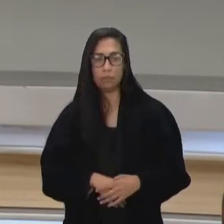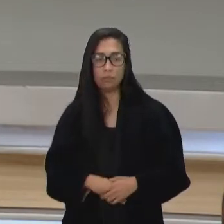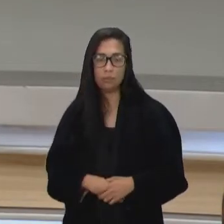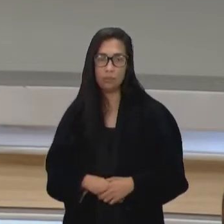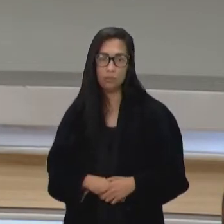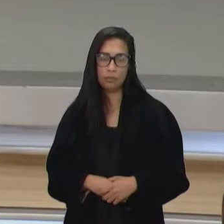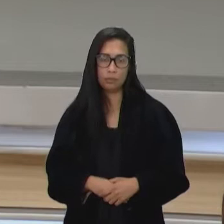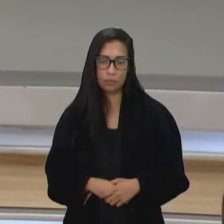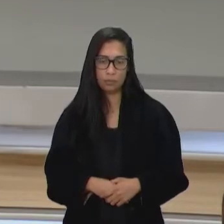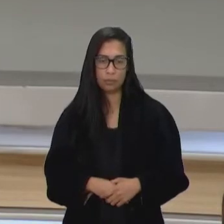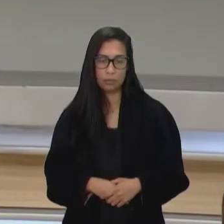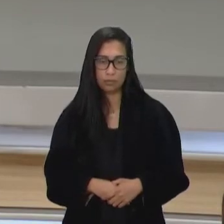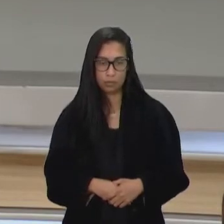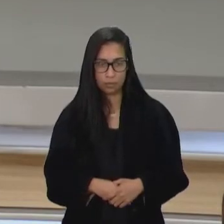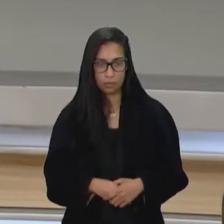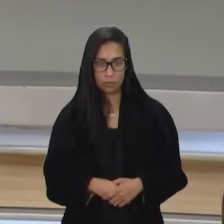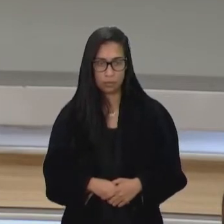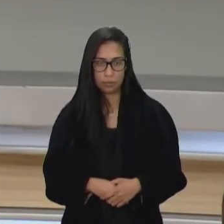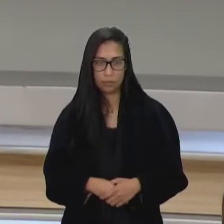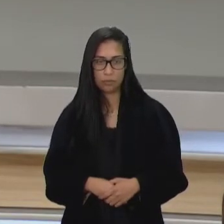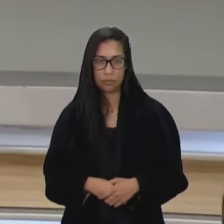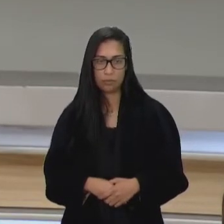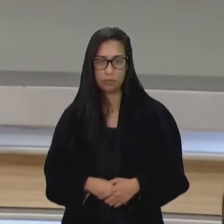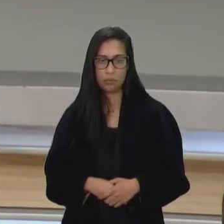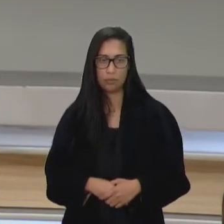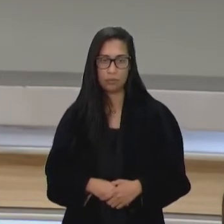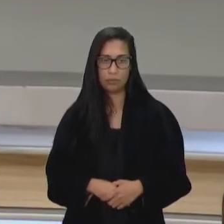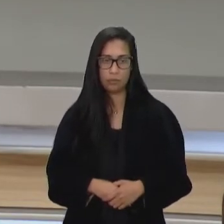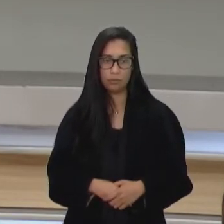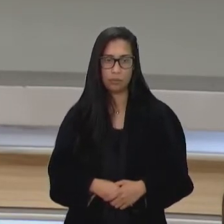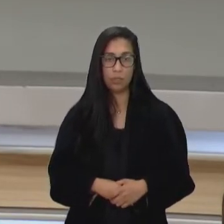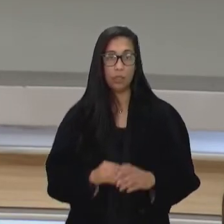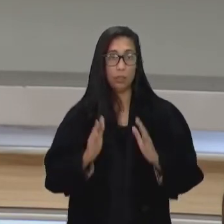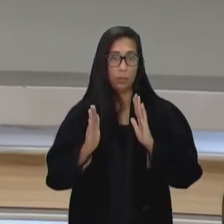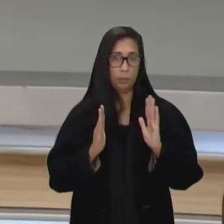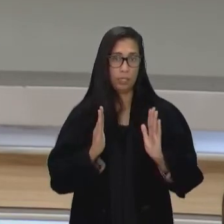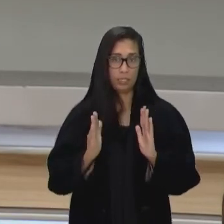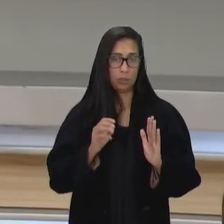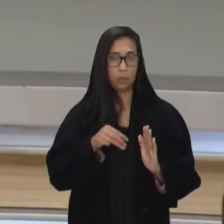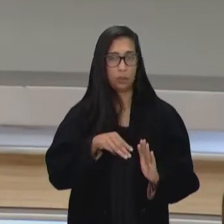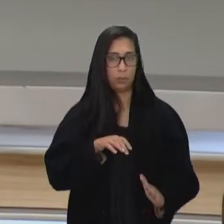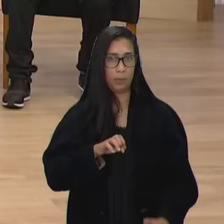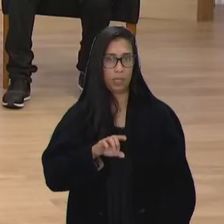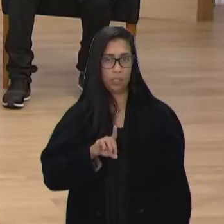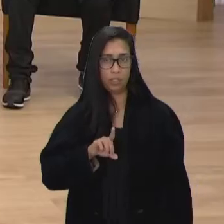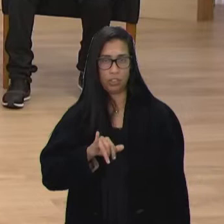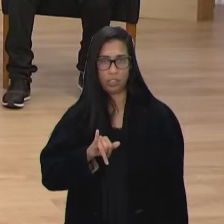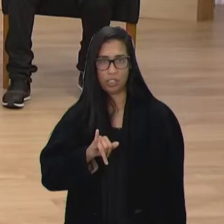ficaram mais relacionados ao período medieval. Isso.